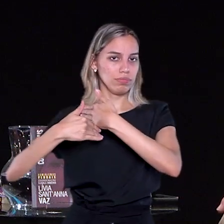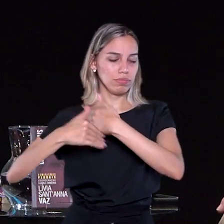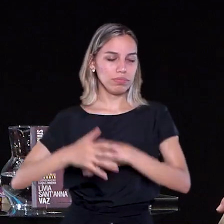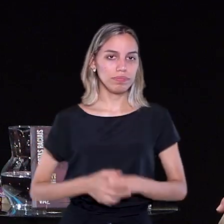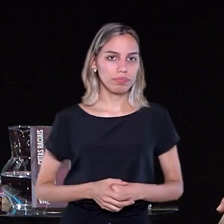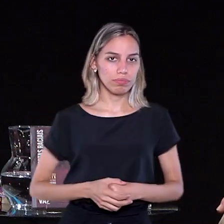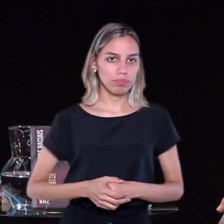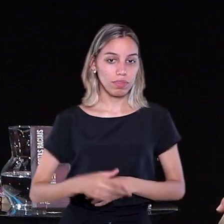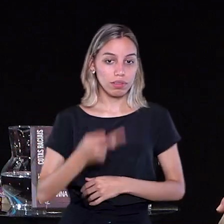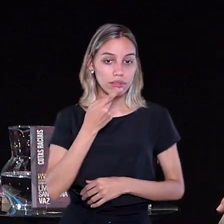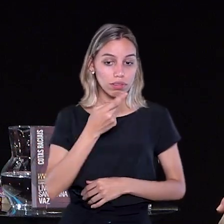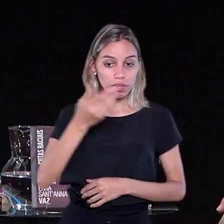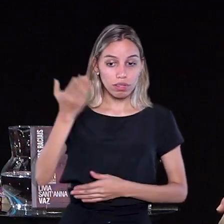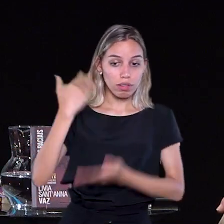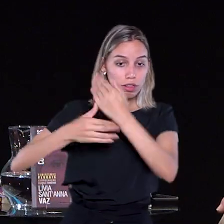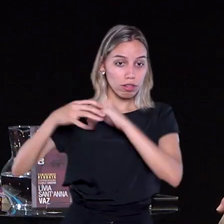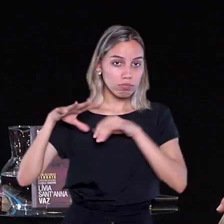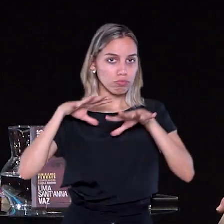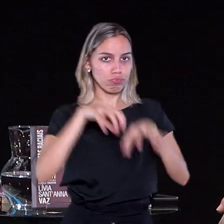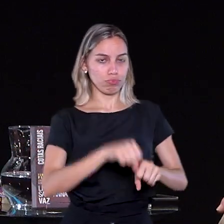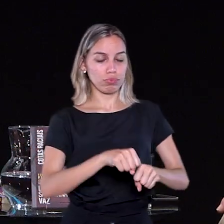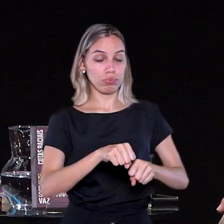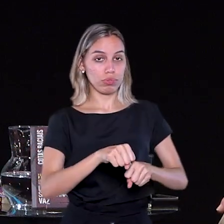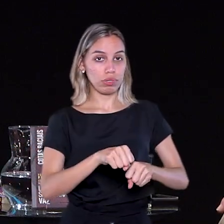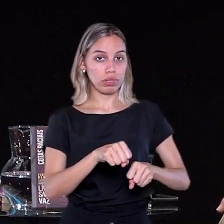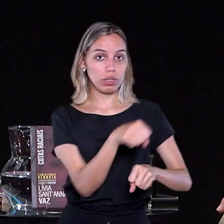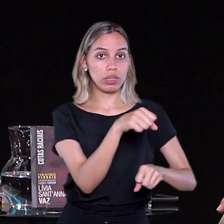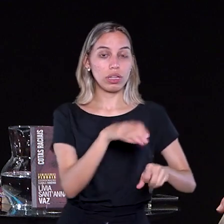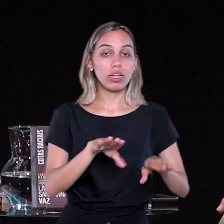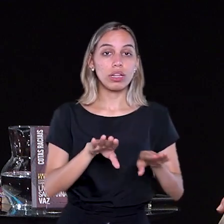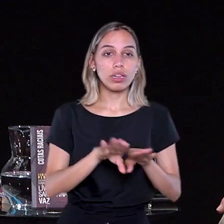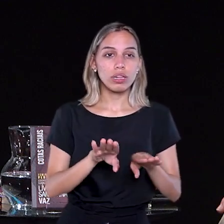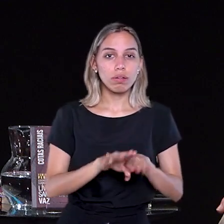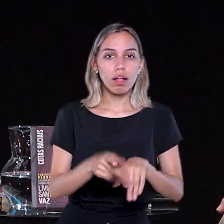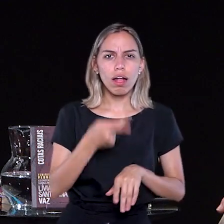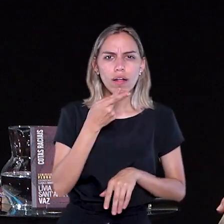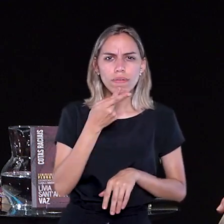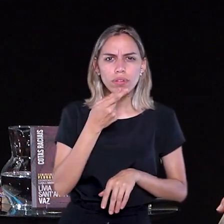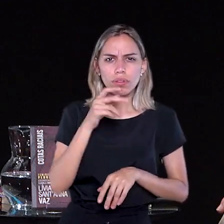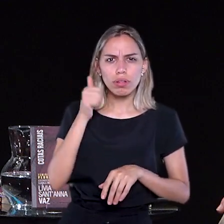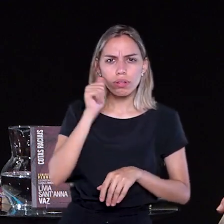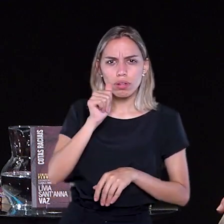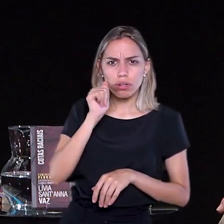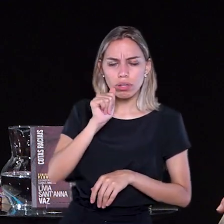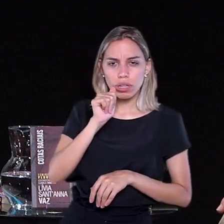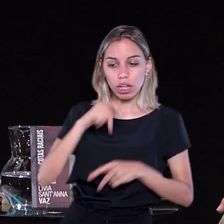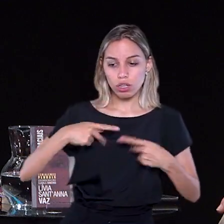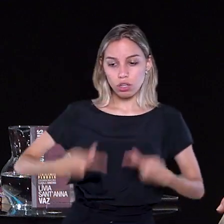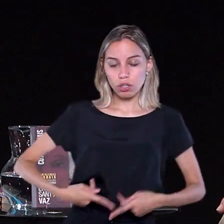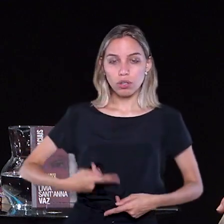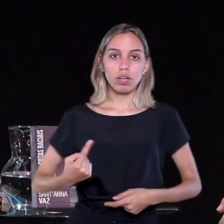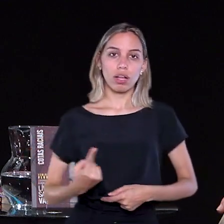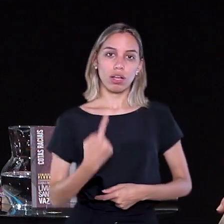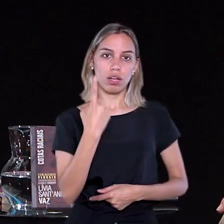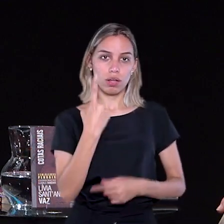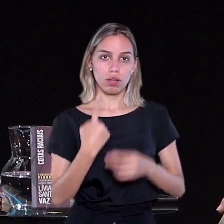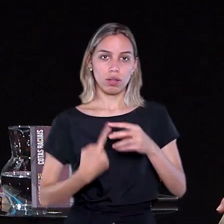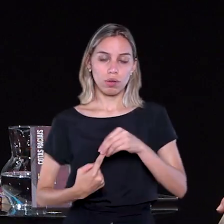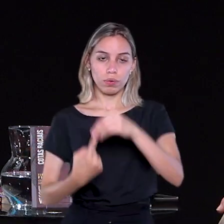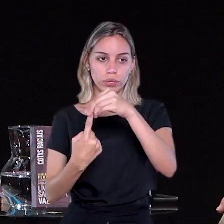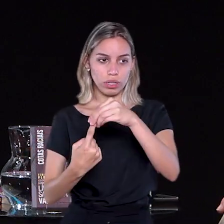importante falar sobre isso. E aí a gente pode lembrar também da Chimamanda Adichie, quando ela fala no perigo da história única. A história que nos foi contada e que segue